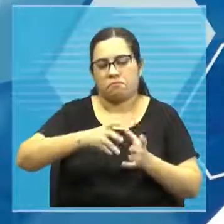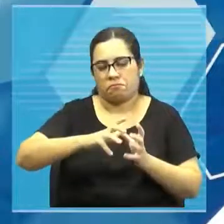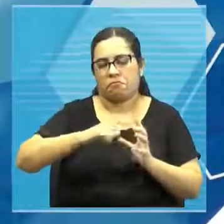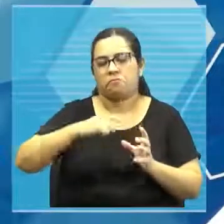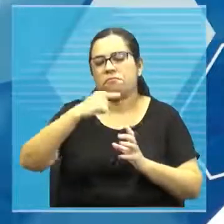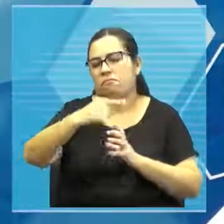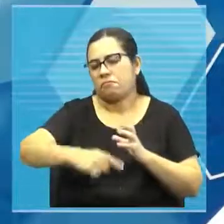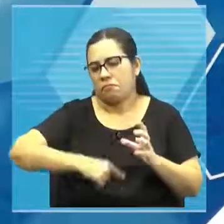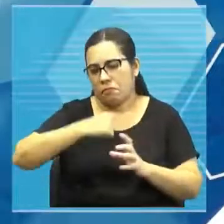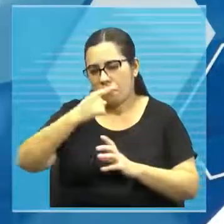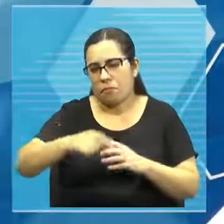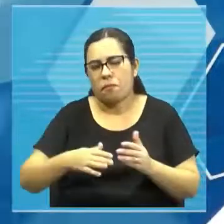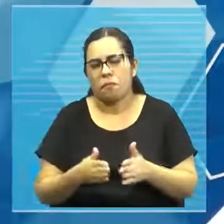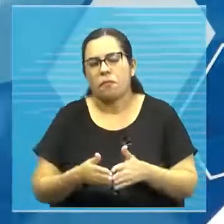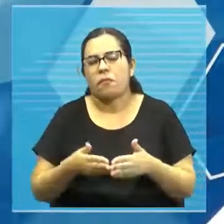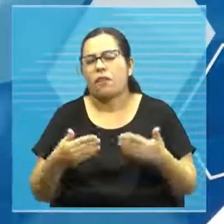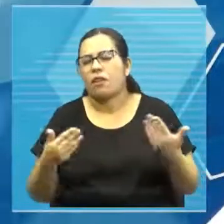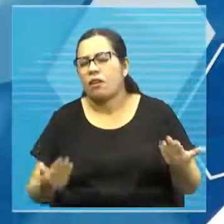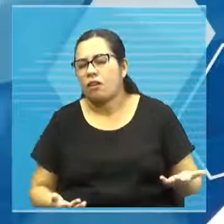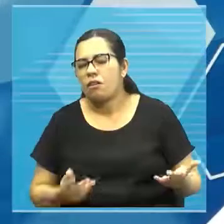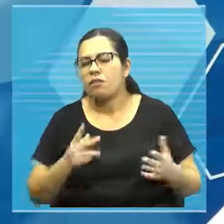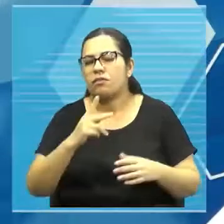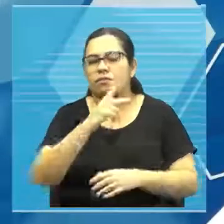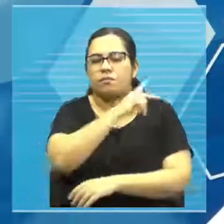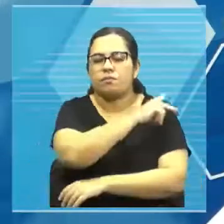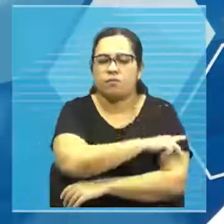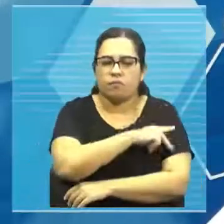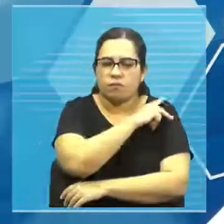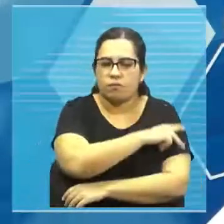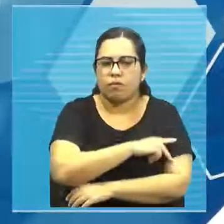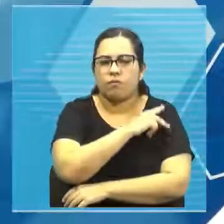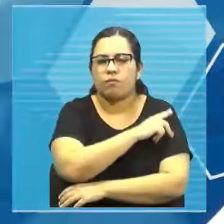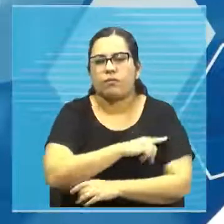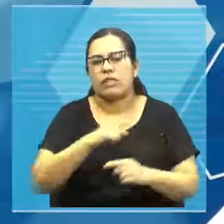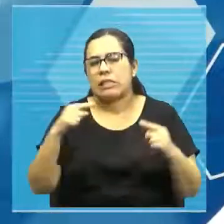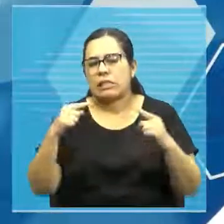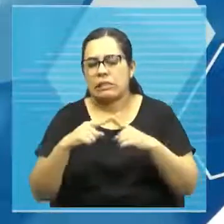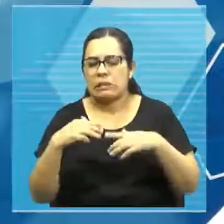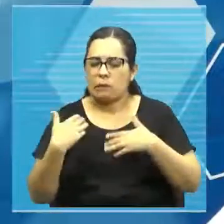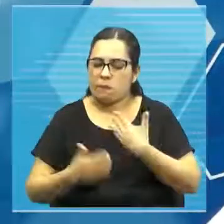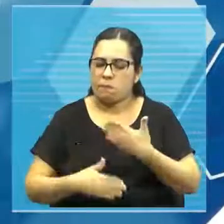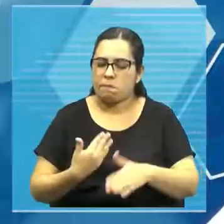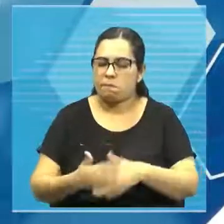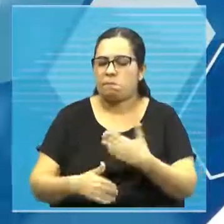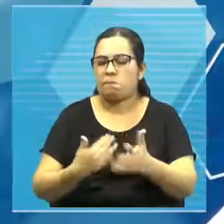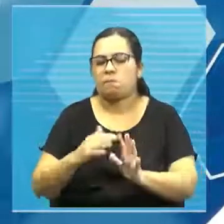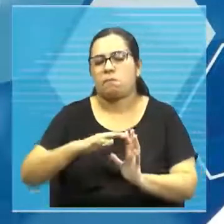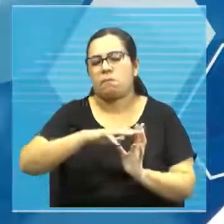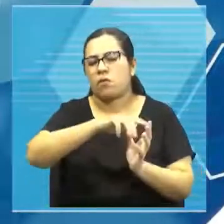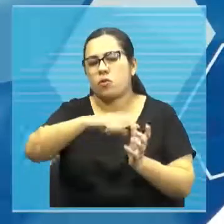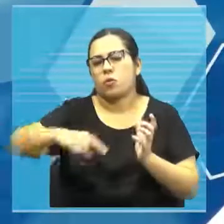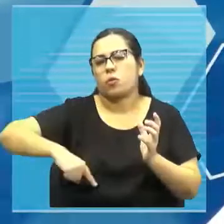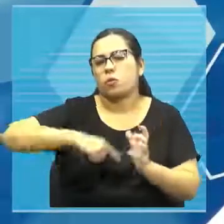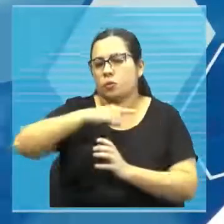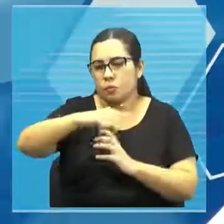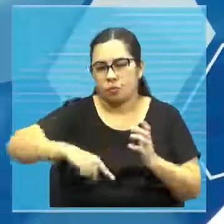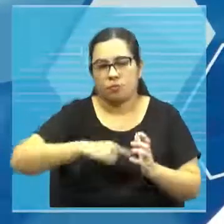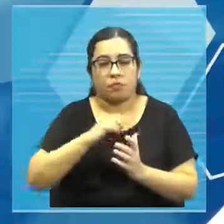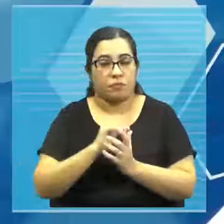globalização e como é que o Piauí ele se encaixa o processo de globalização aí